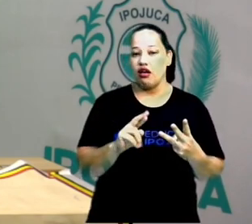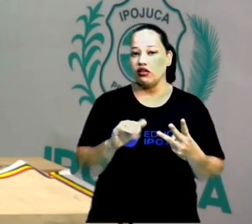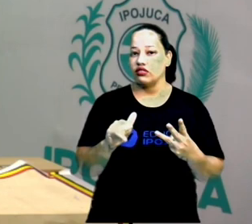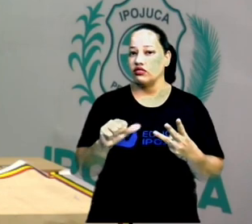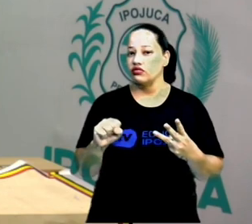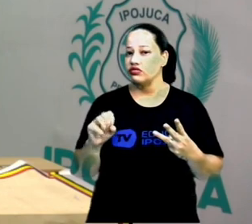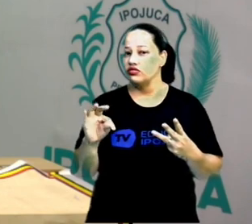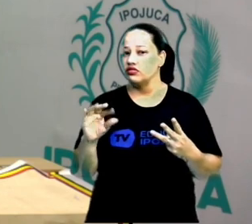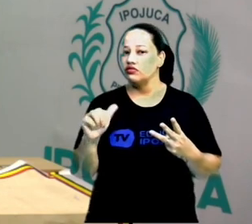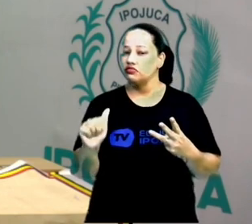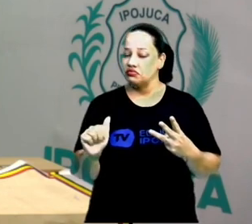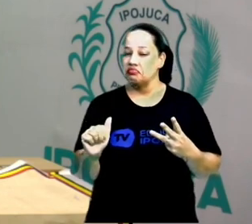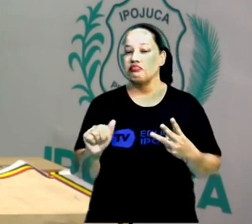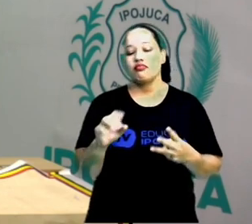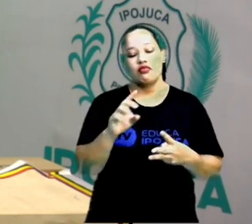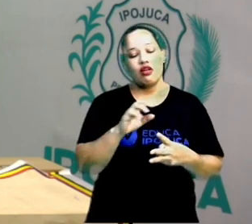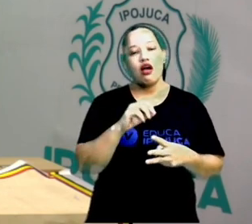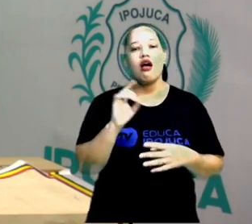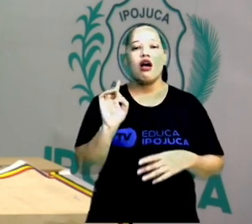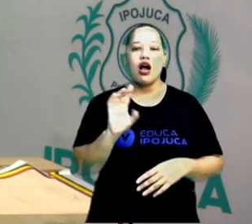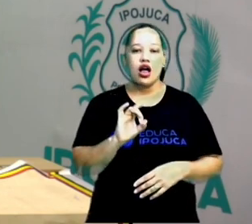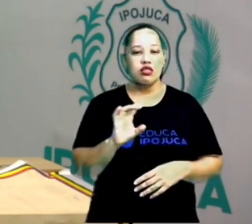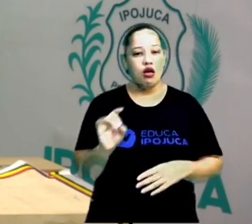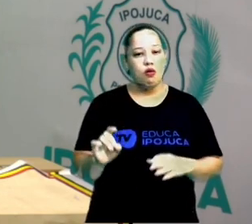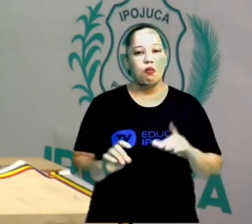Cada lado do cubo